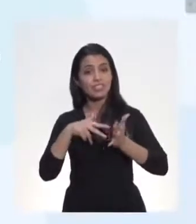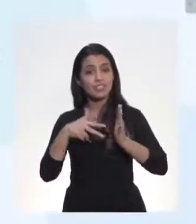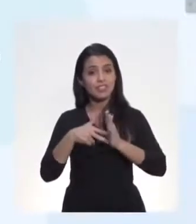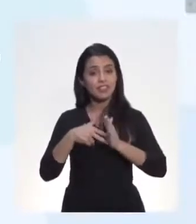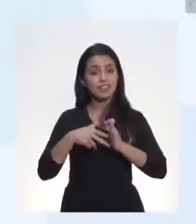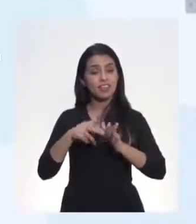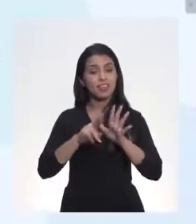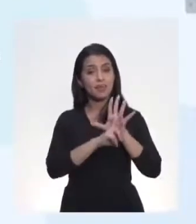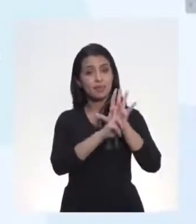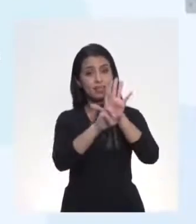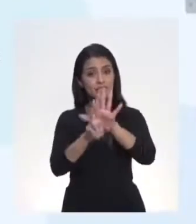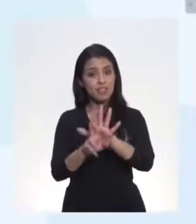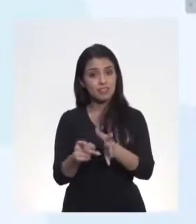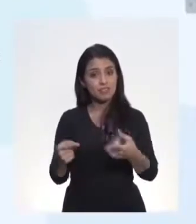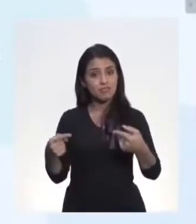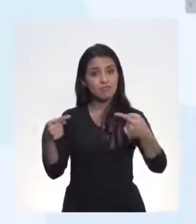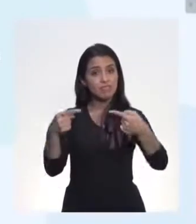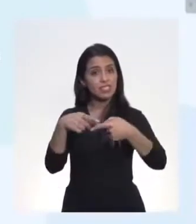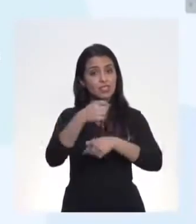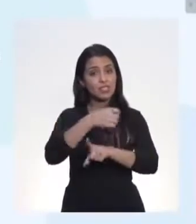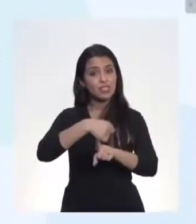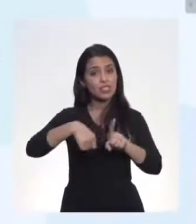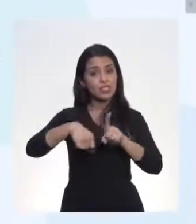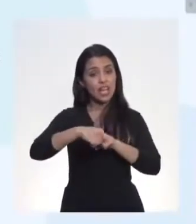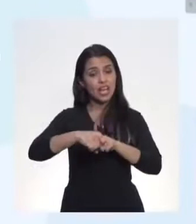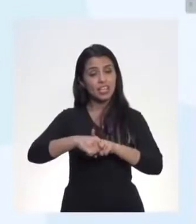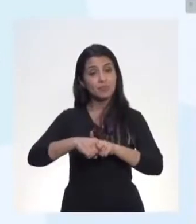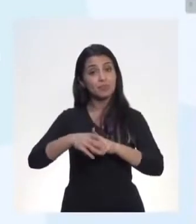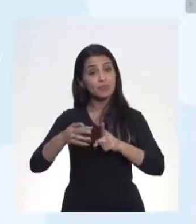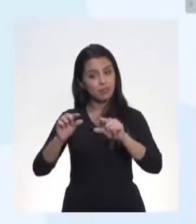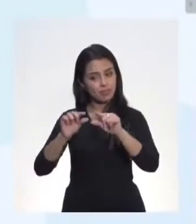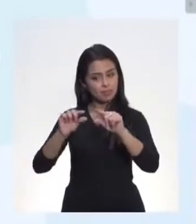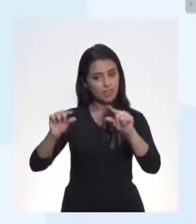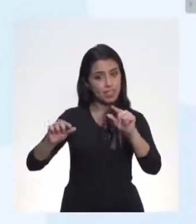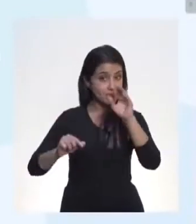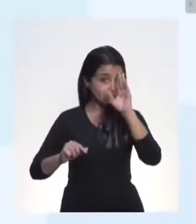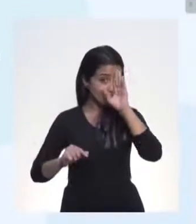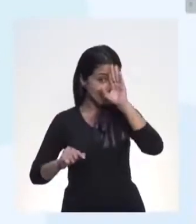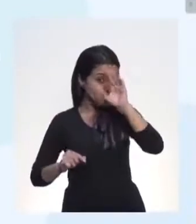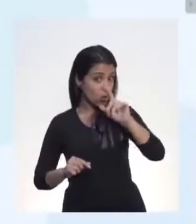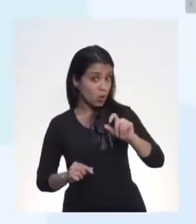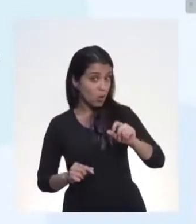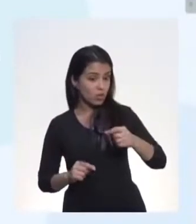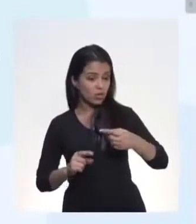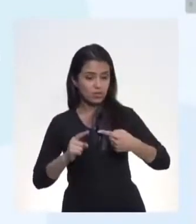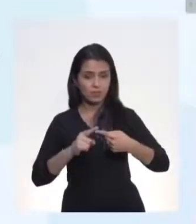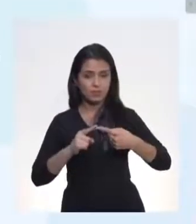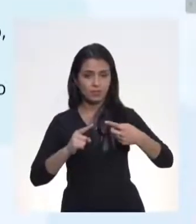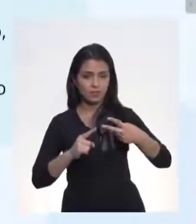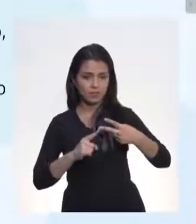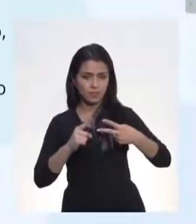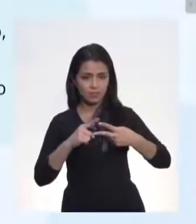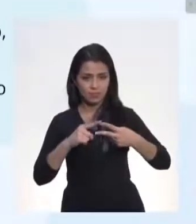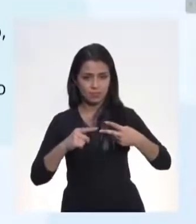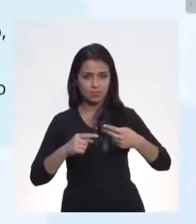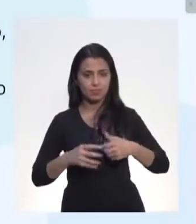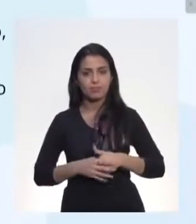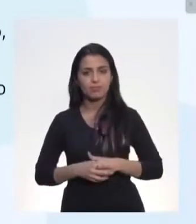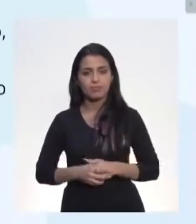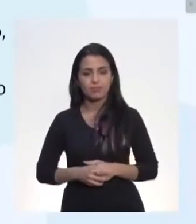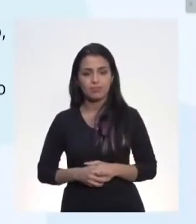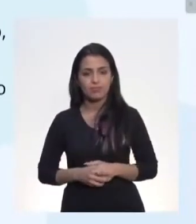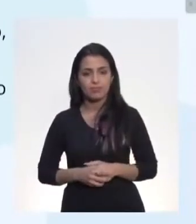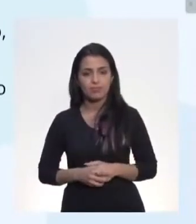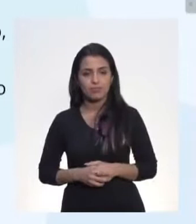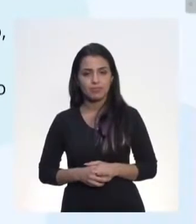da sociedade. A oração em destaque é. Vamos lá. Como não tinha. Isso, eu não consigo escrever, né?